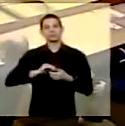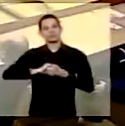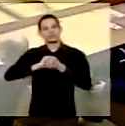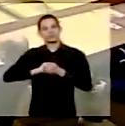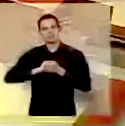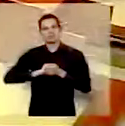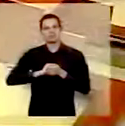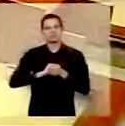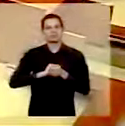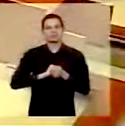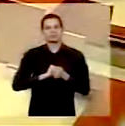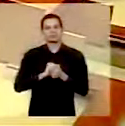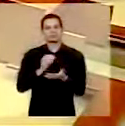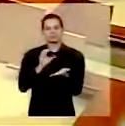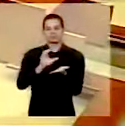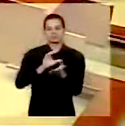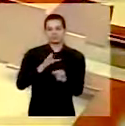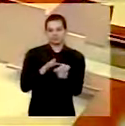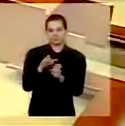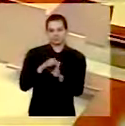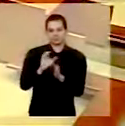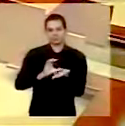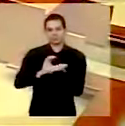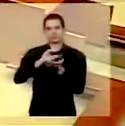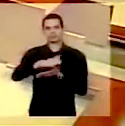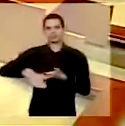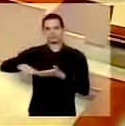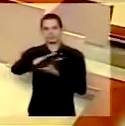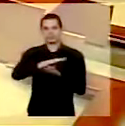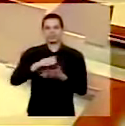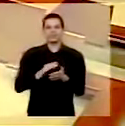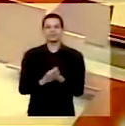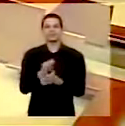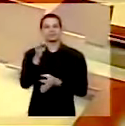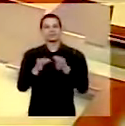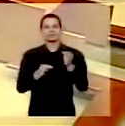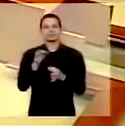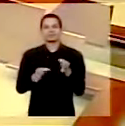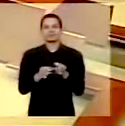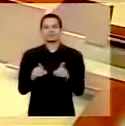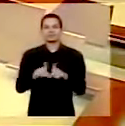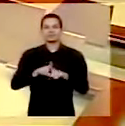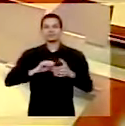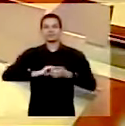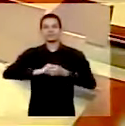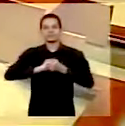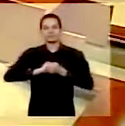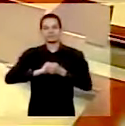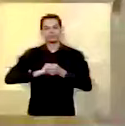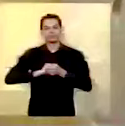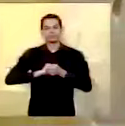cumprimento os conselheiros do Conselho Nacional de Justiça. Cumprimento a